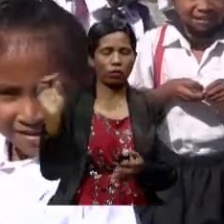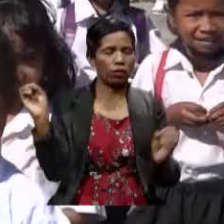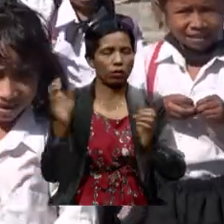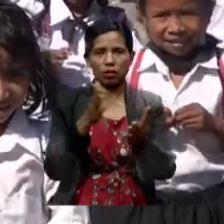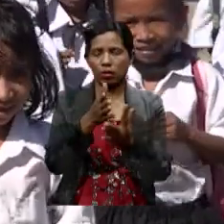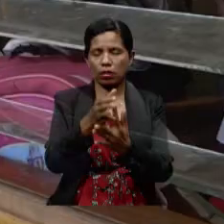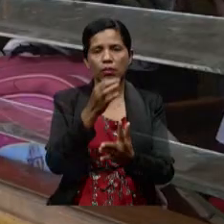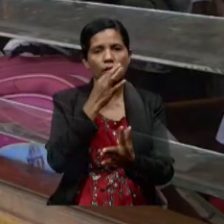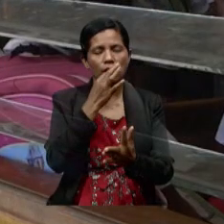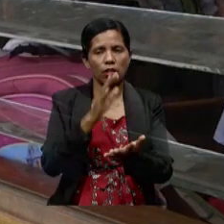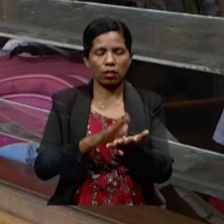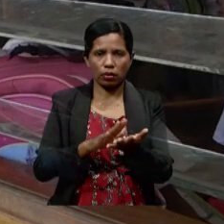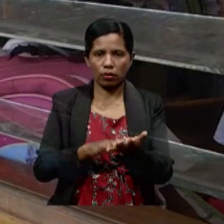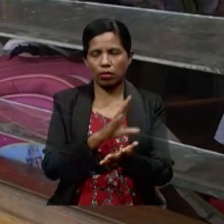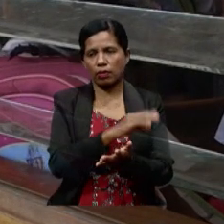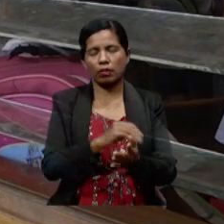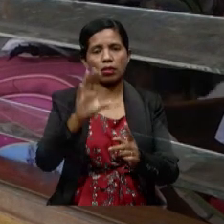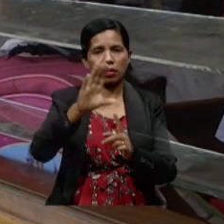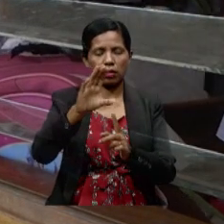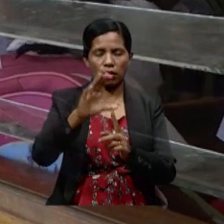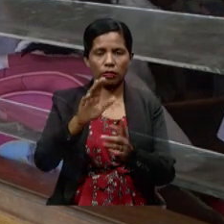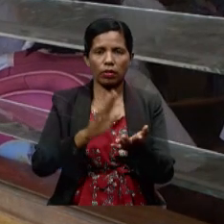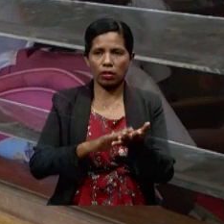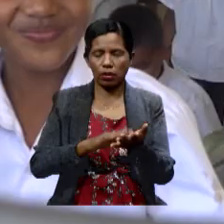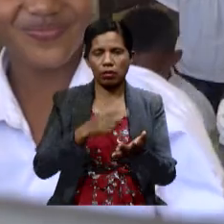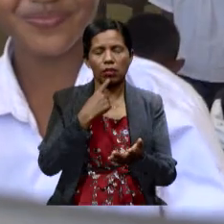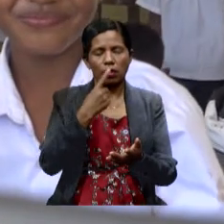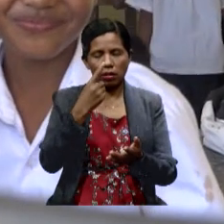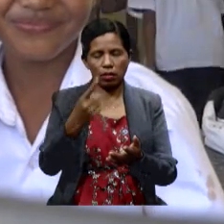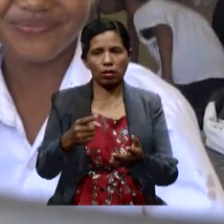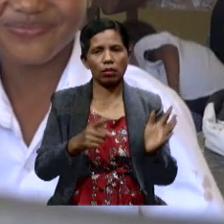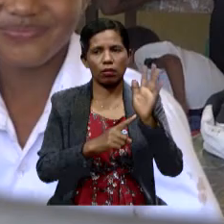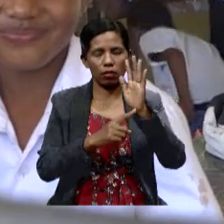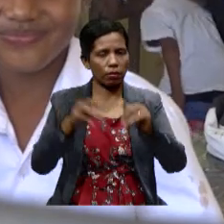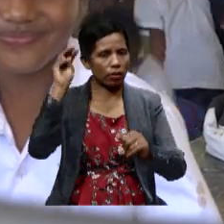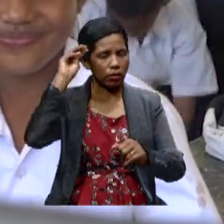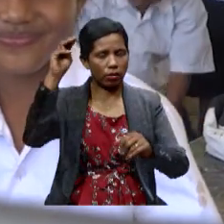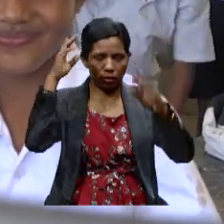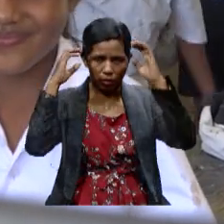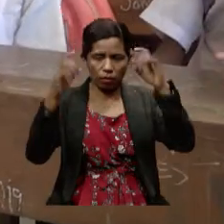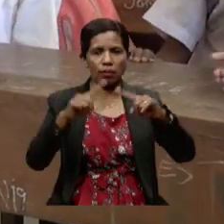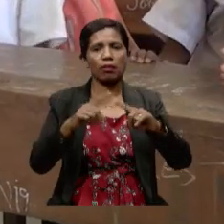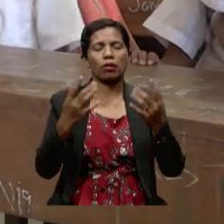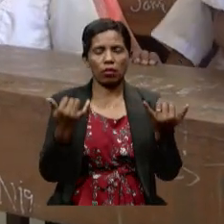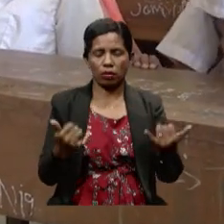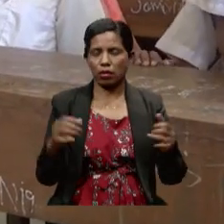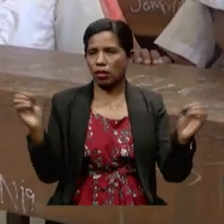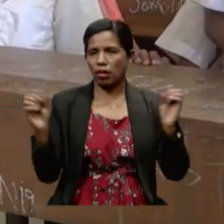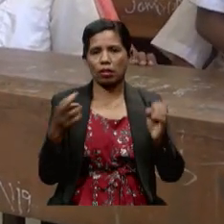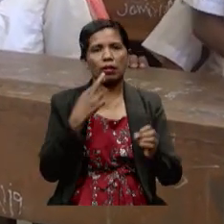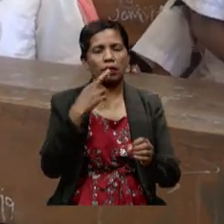escolar. Parte coordenador da Escola 11 Beduku hato ona situação ni ba Ministério Educação mai beto agora la iha